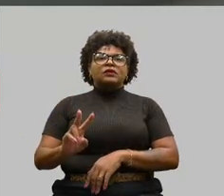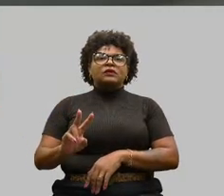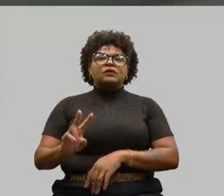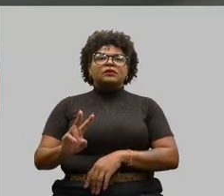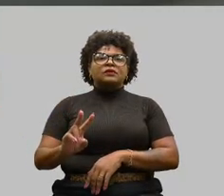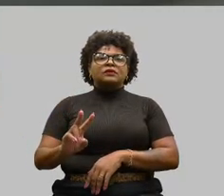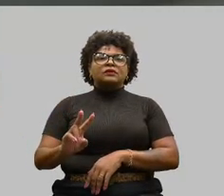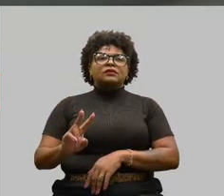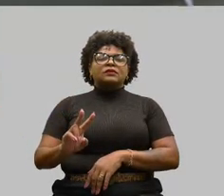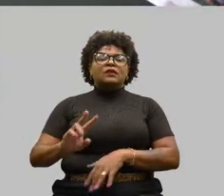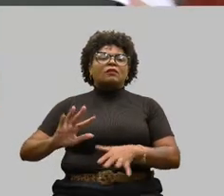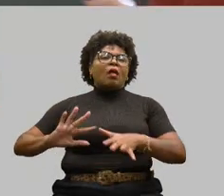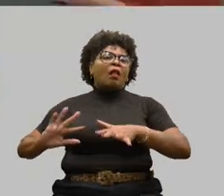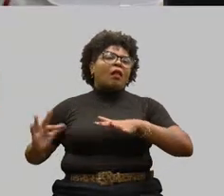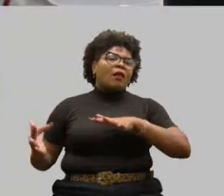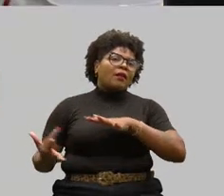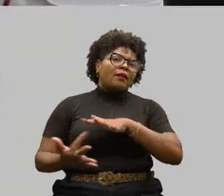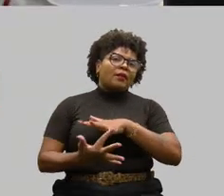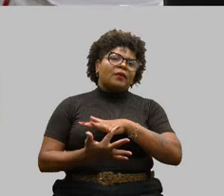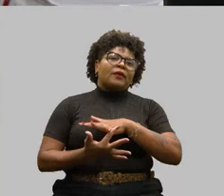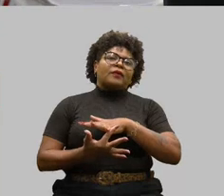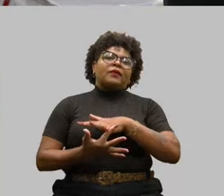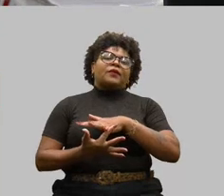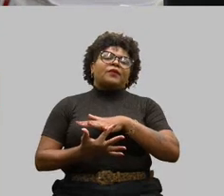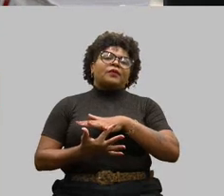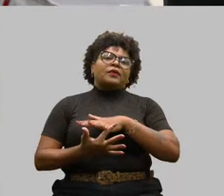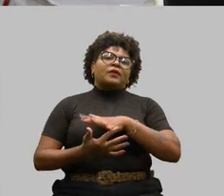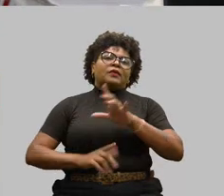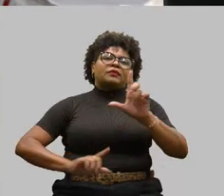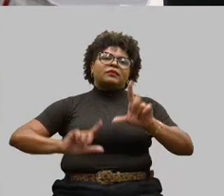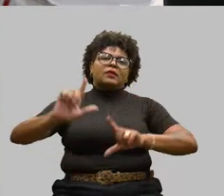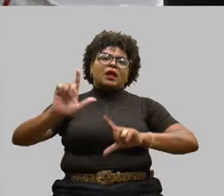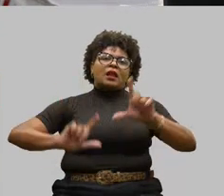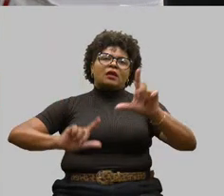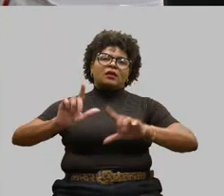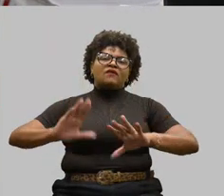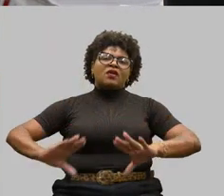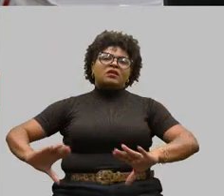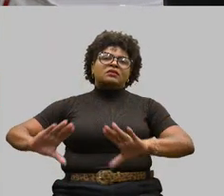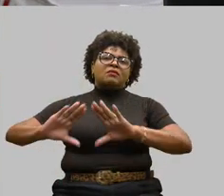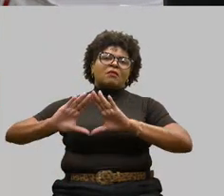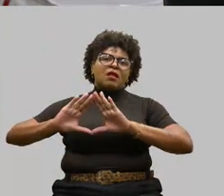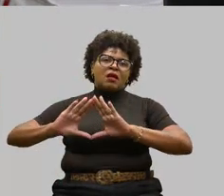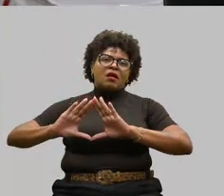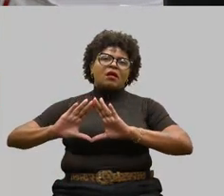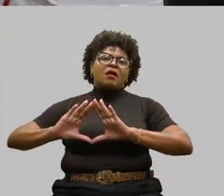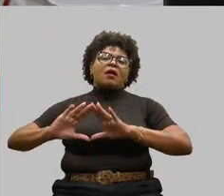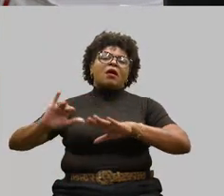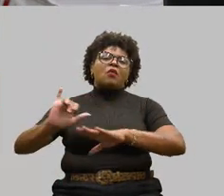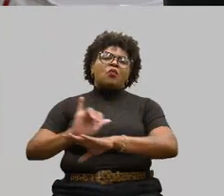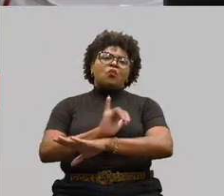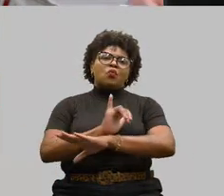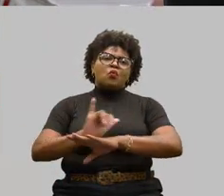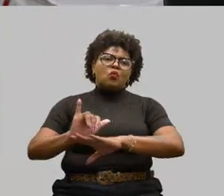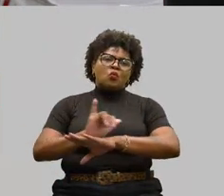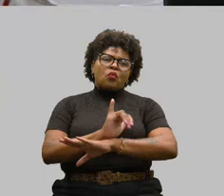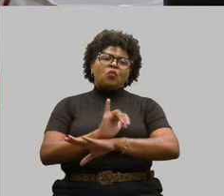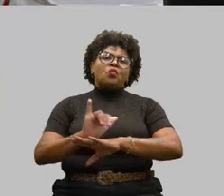pelas redes sociais pela TV Assembleia através do YouTube